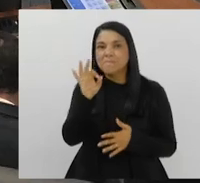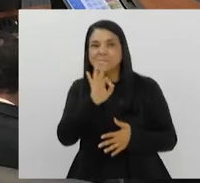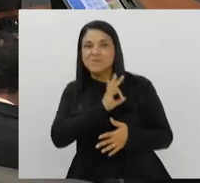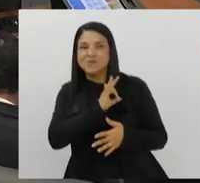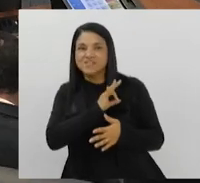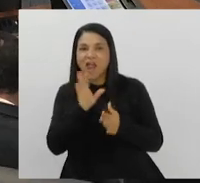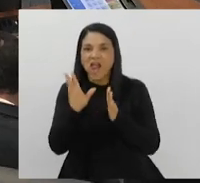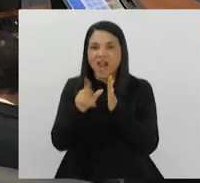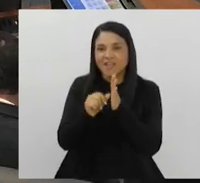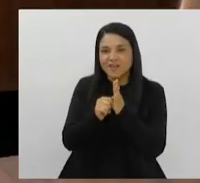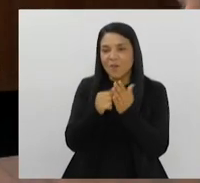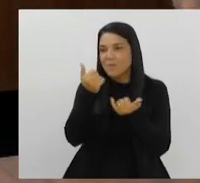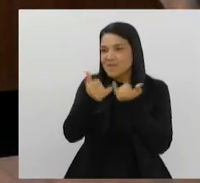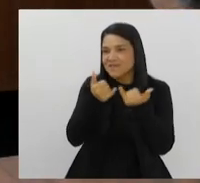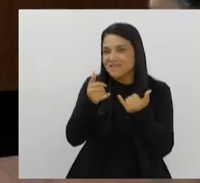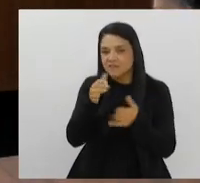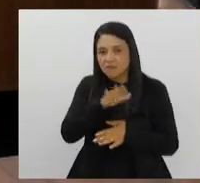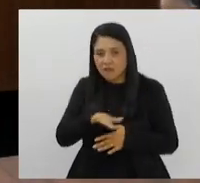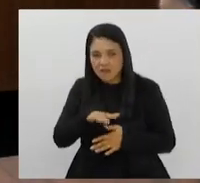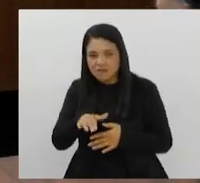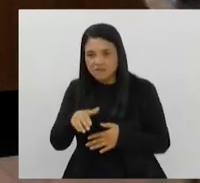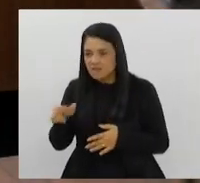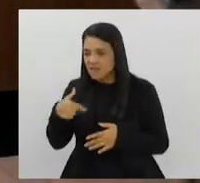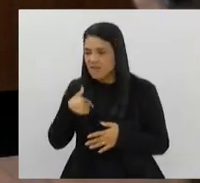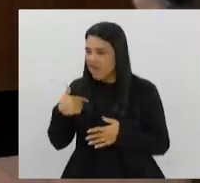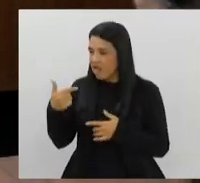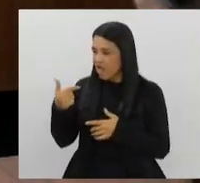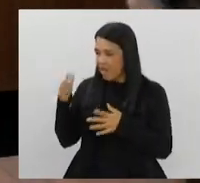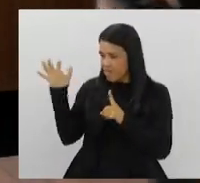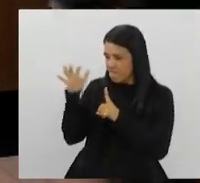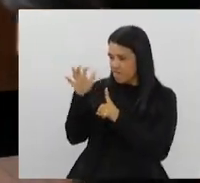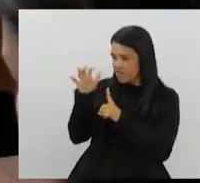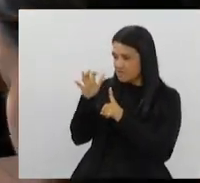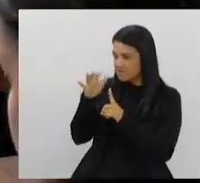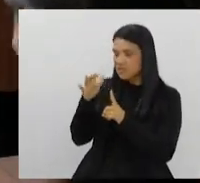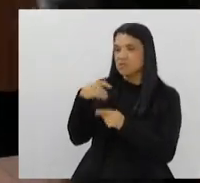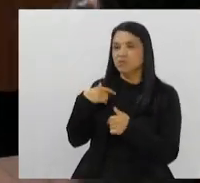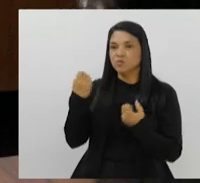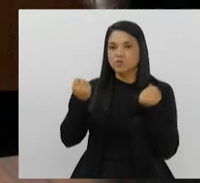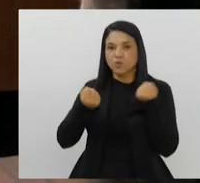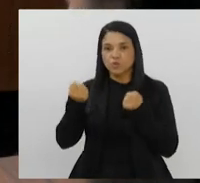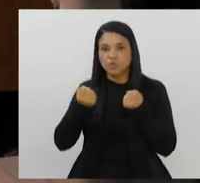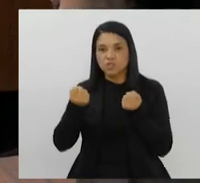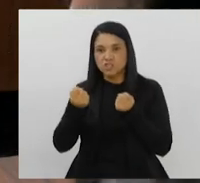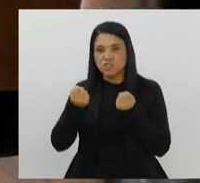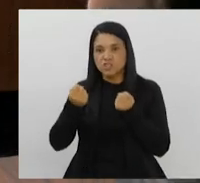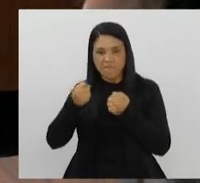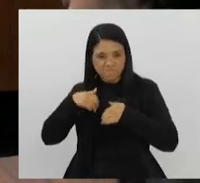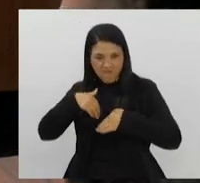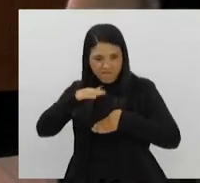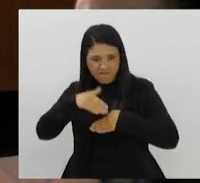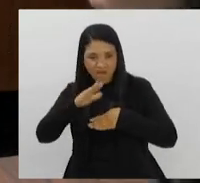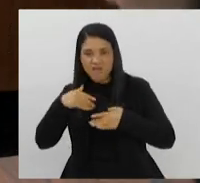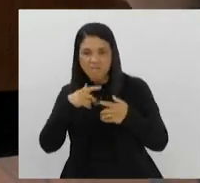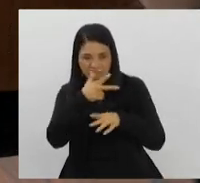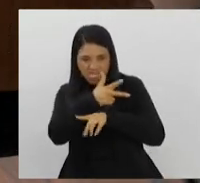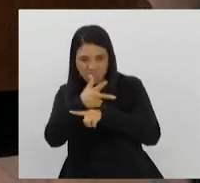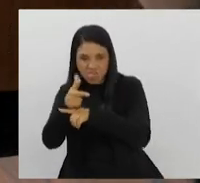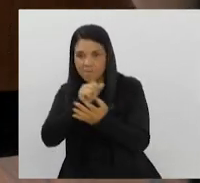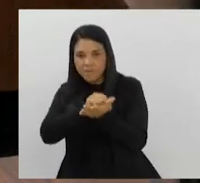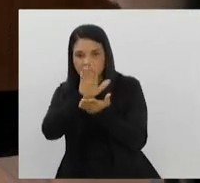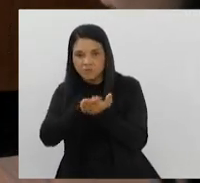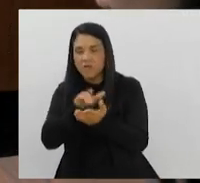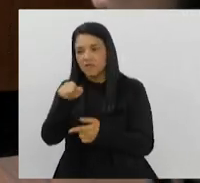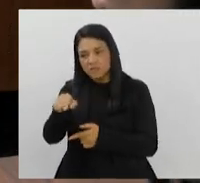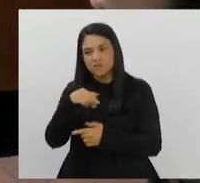quê? Os guardas vêm ameaçando e botando os motoristas de aplicativo para correr, enxotando os caras, pô. Pelo amor de Deus, pô. Ali são